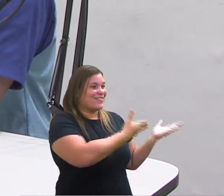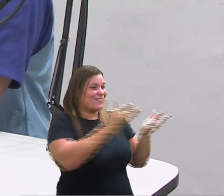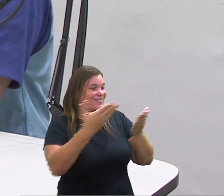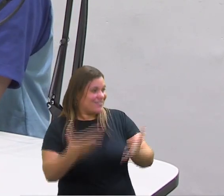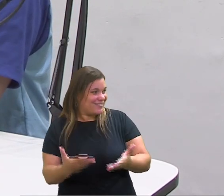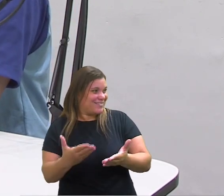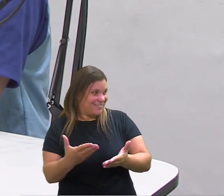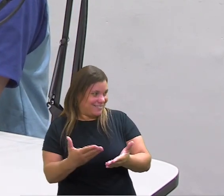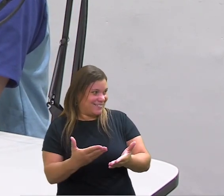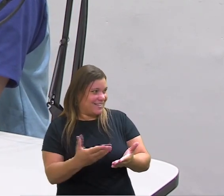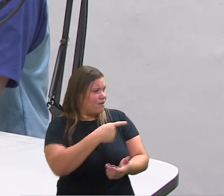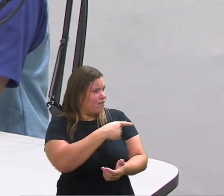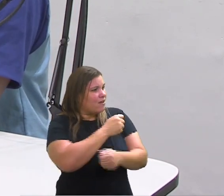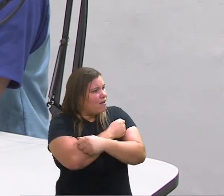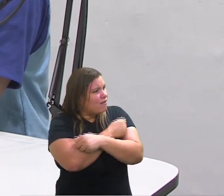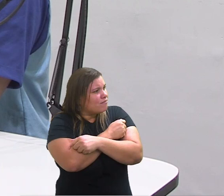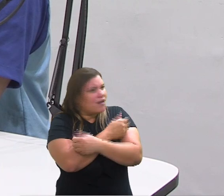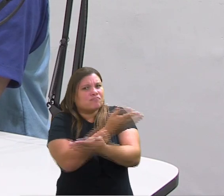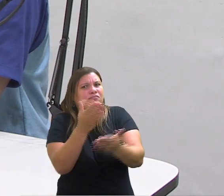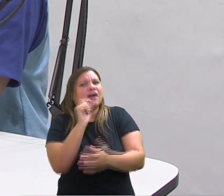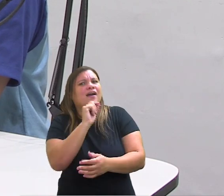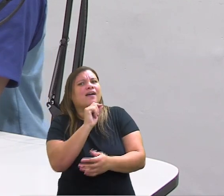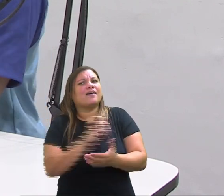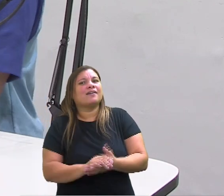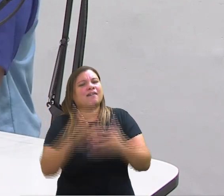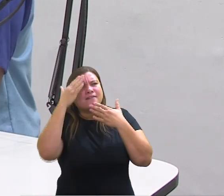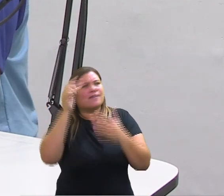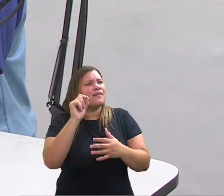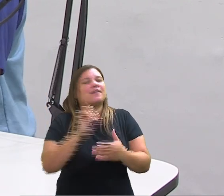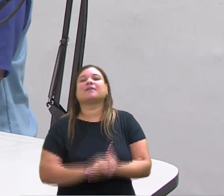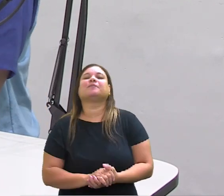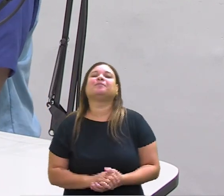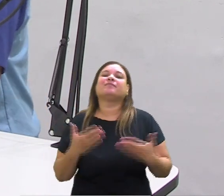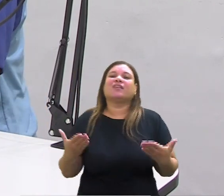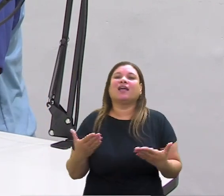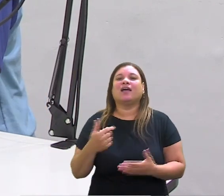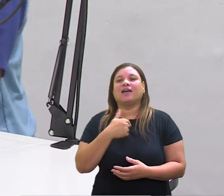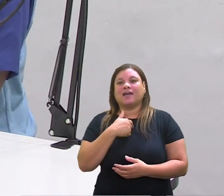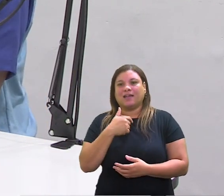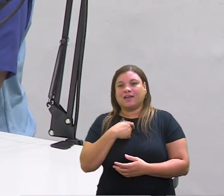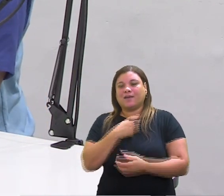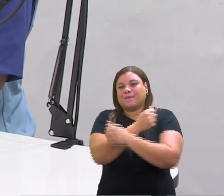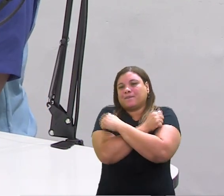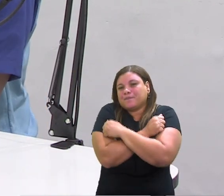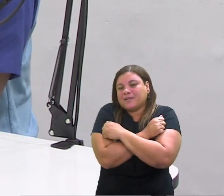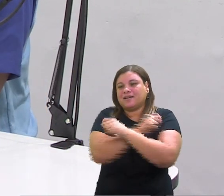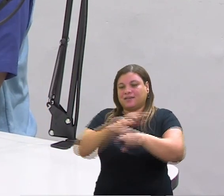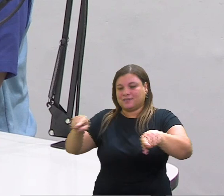dos nossos estudantes. Quer mandar abraço para alguém, fazer algum agradecimento? Para minha sala e também